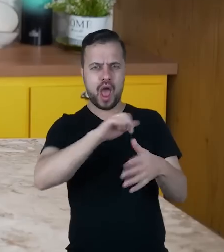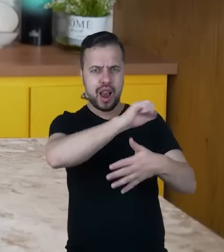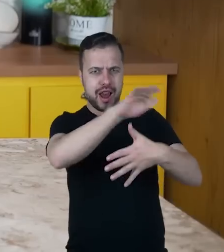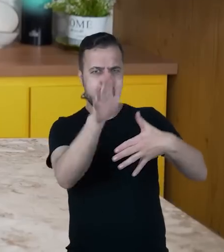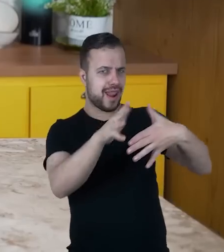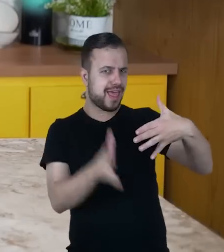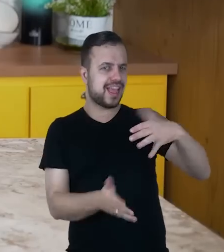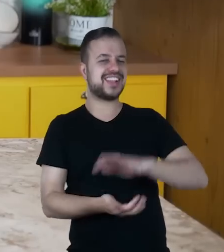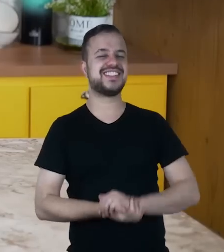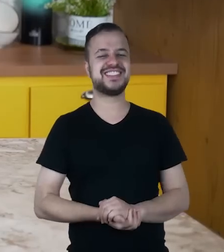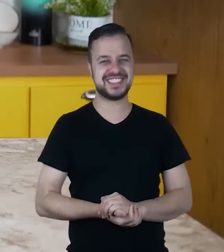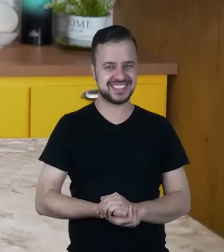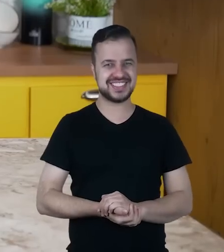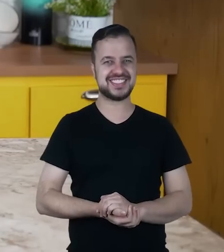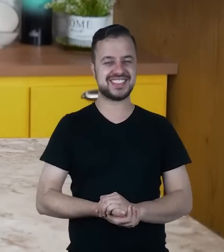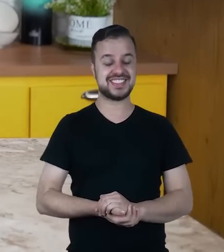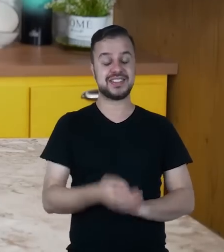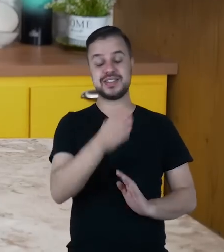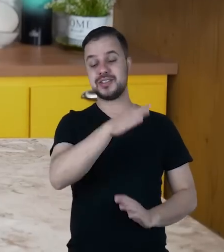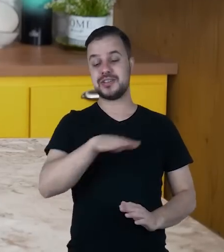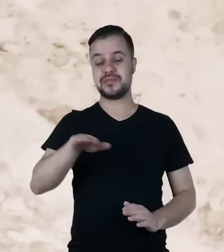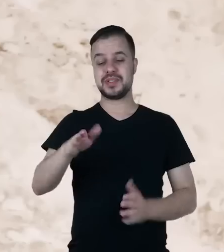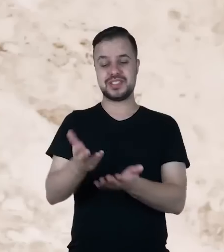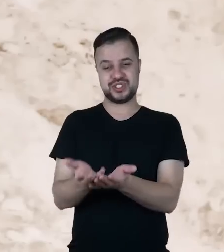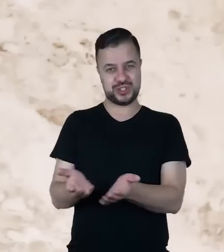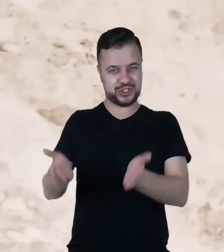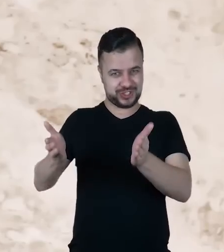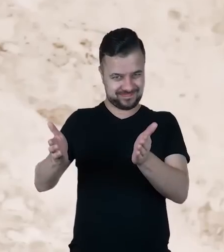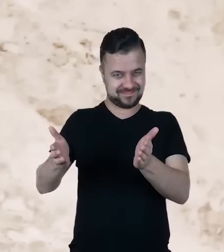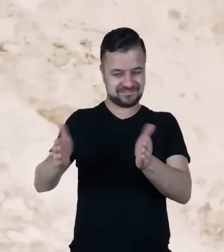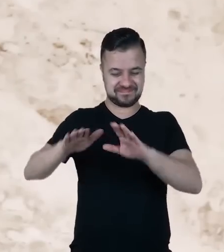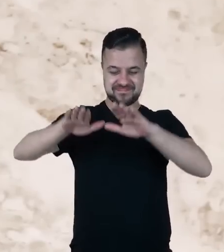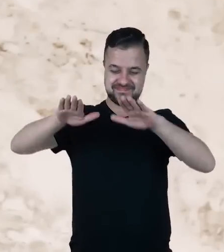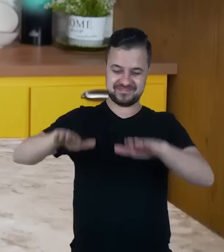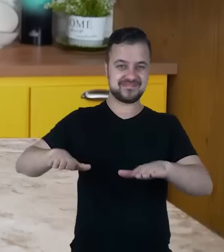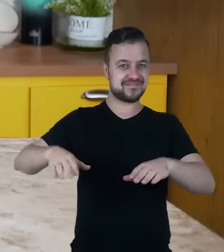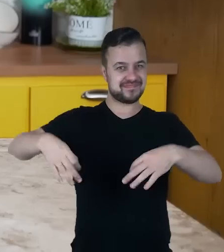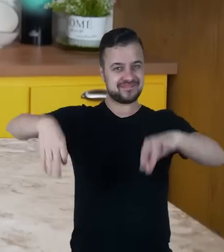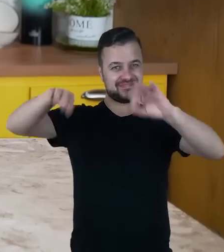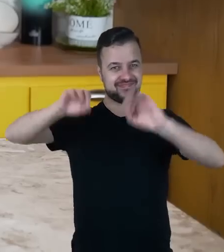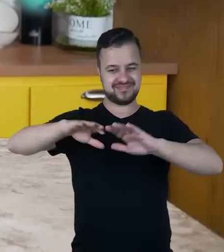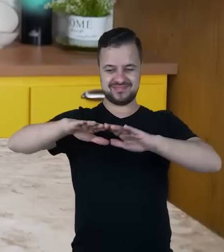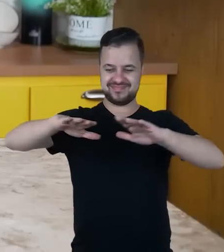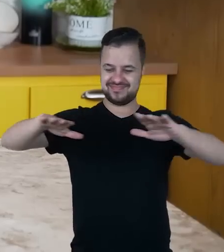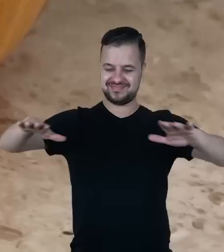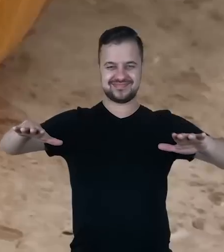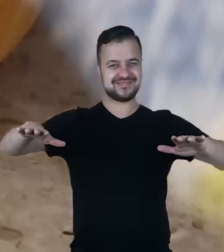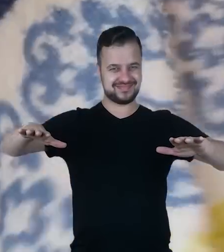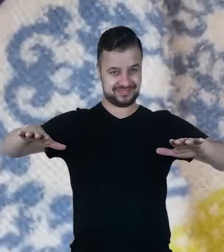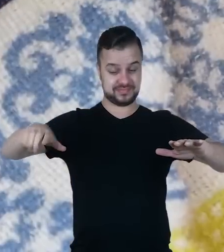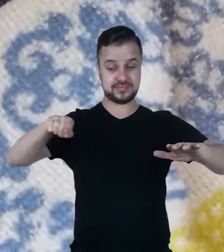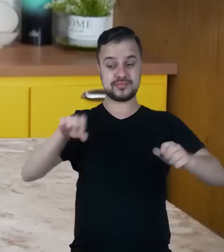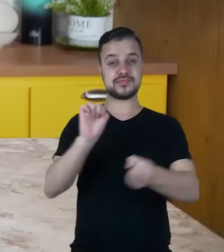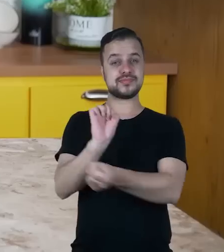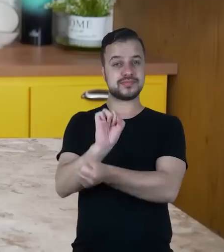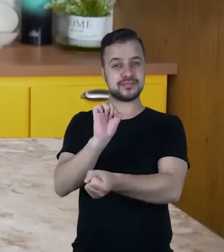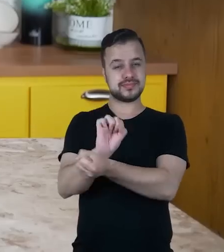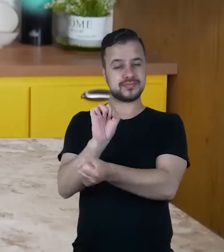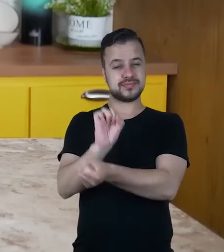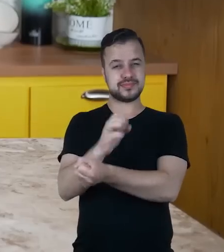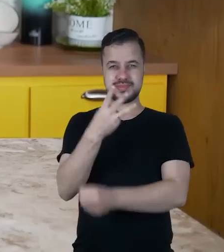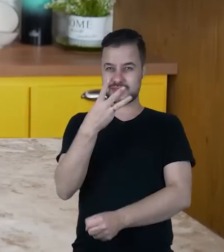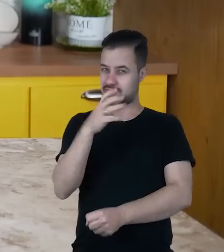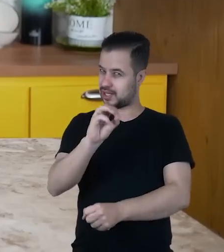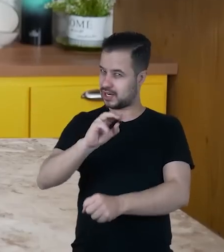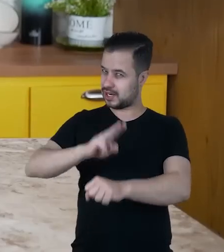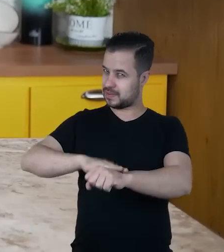tá bom? E aqui você vai pegar essa massa e colocar dentro de uma tigela. Aí você vai cobrir com um pano e vai deixar